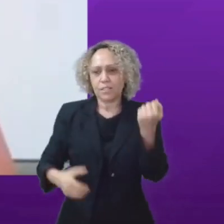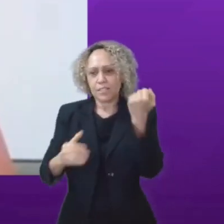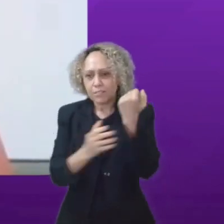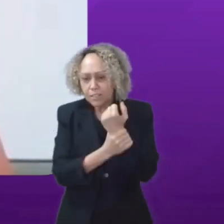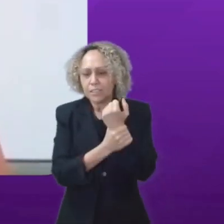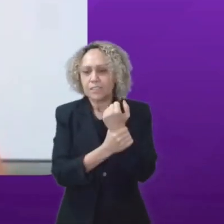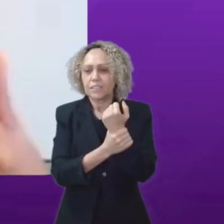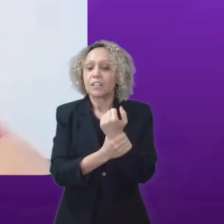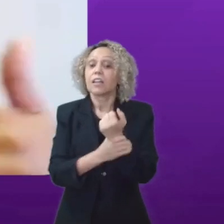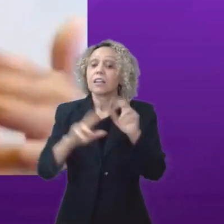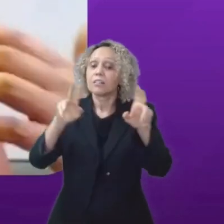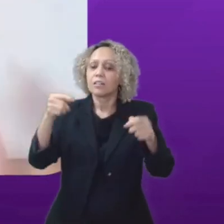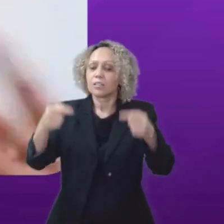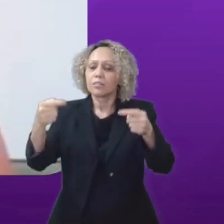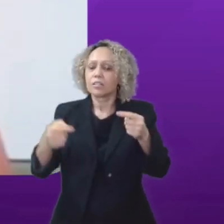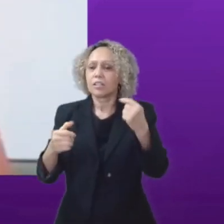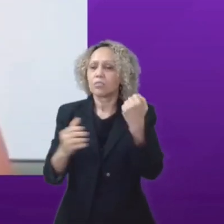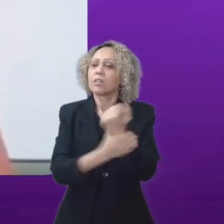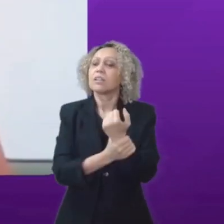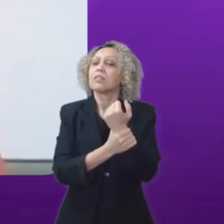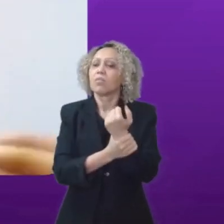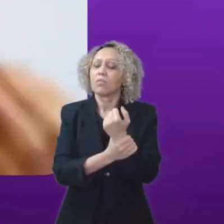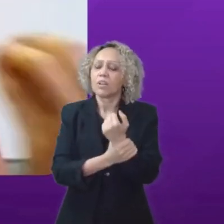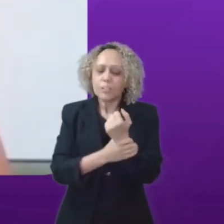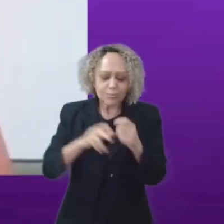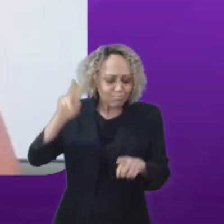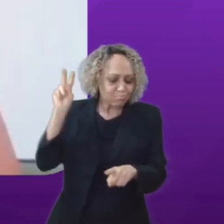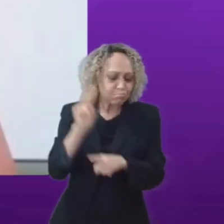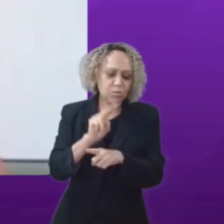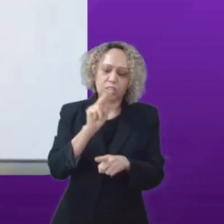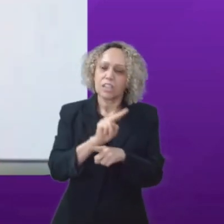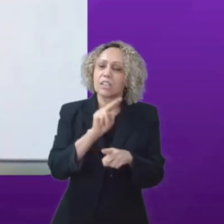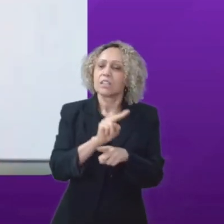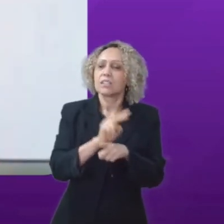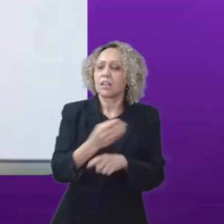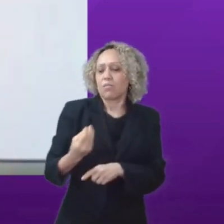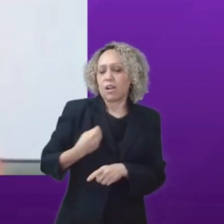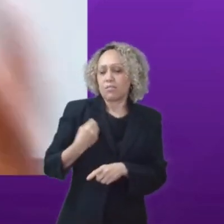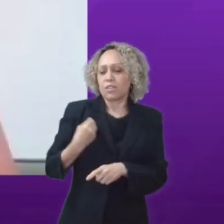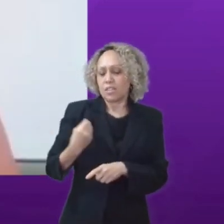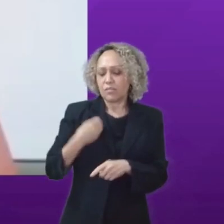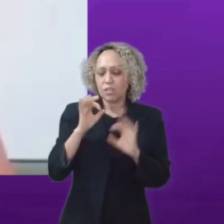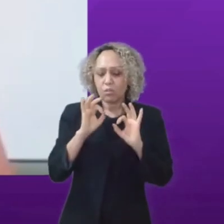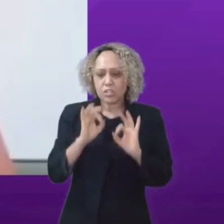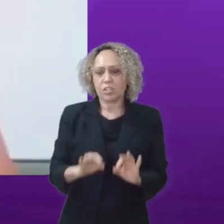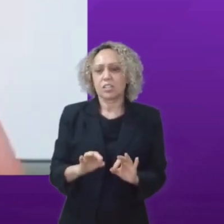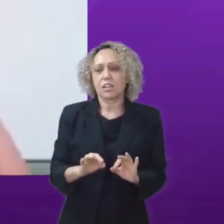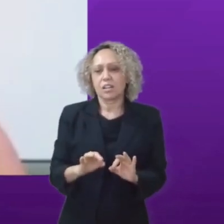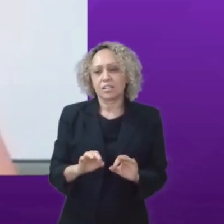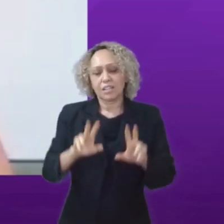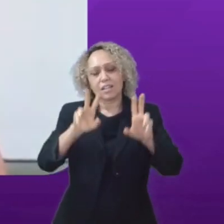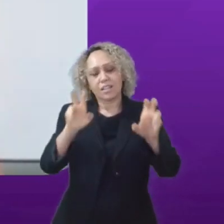essa discussão de segurança como uma política de proteção à vida, uma vida com dignidade, né? E é isso que é sobre a